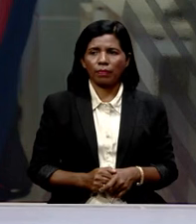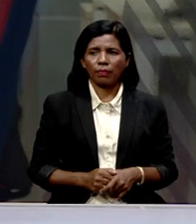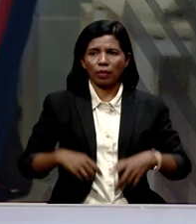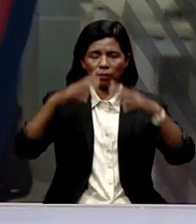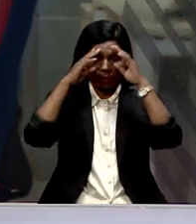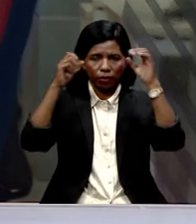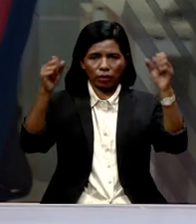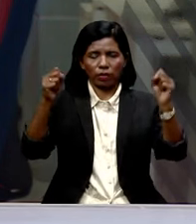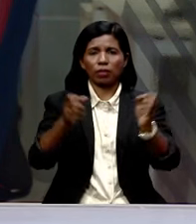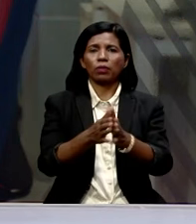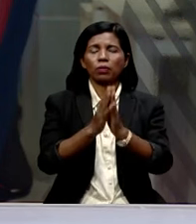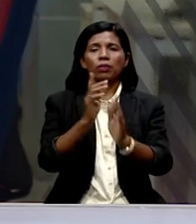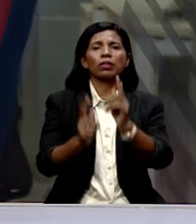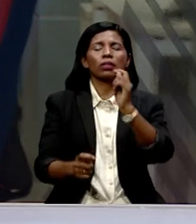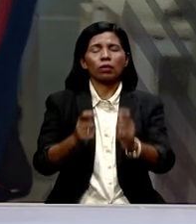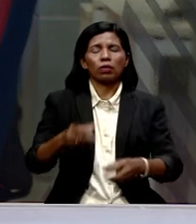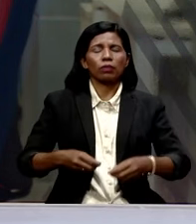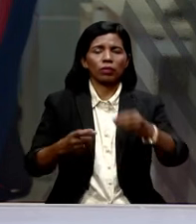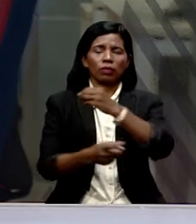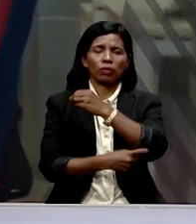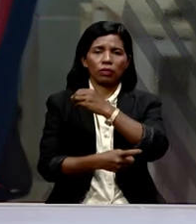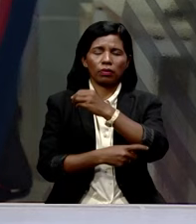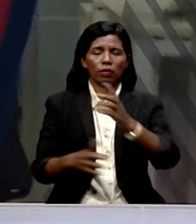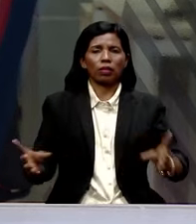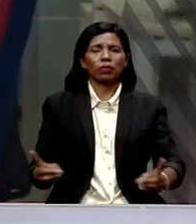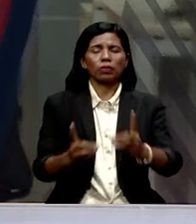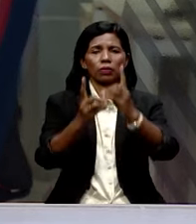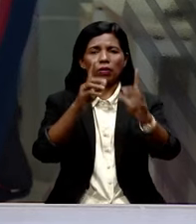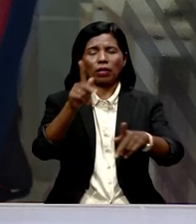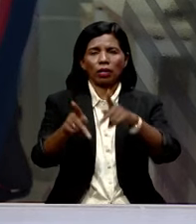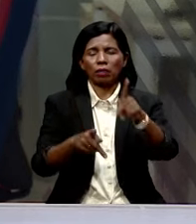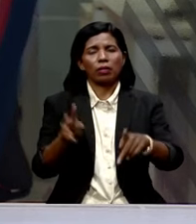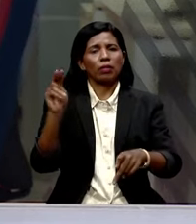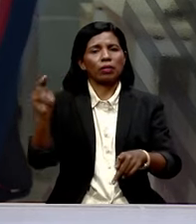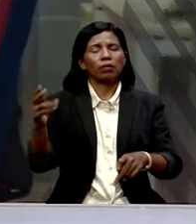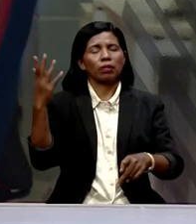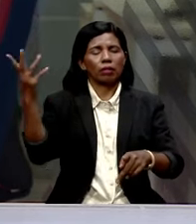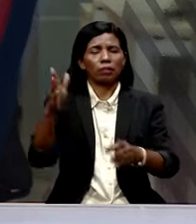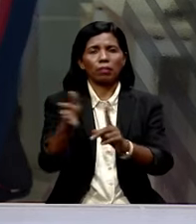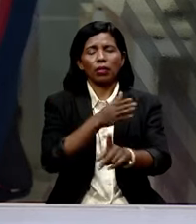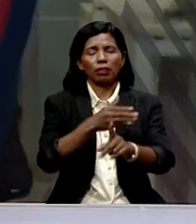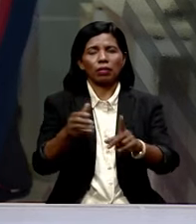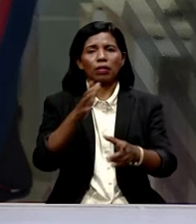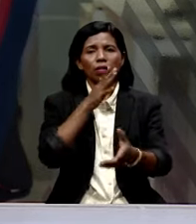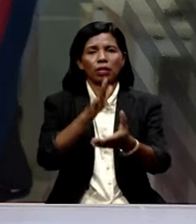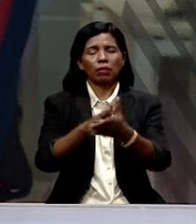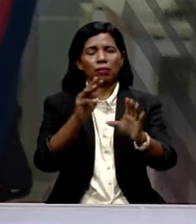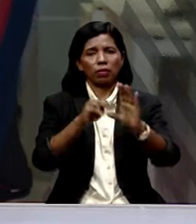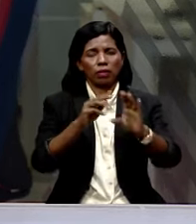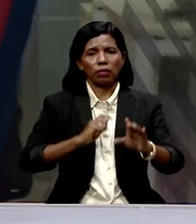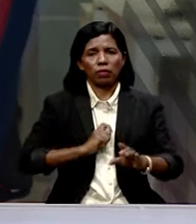Presidente da República, o russo tribunal foi sanção forte a ser suspeito no bebaco Niafen e a mercado TBC.